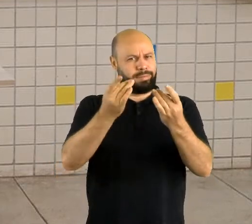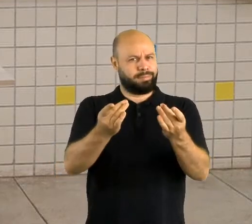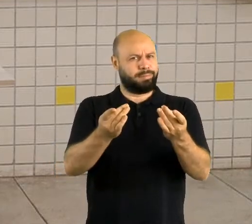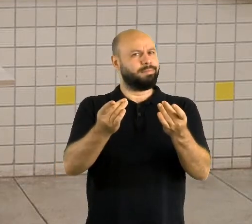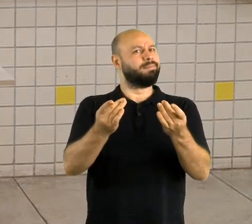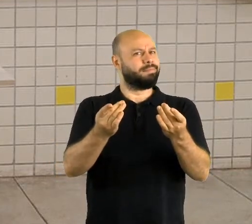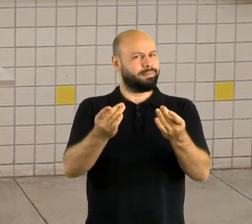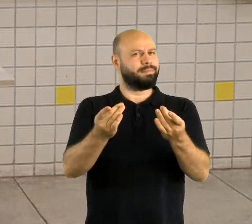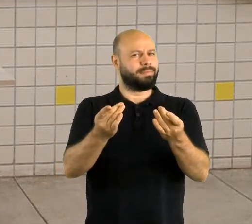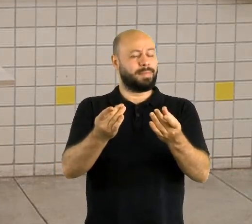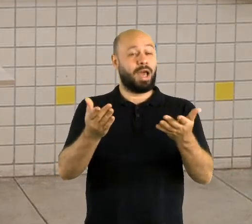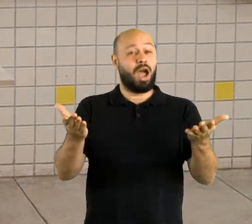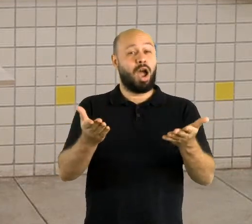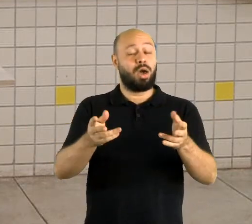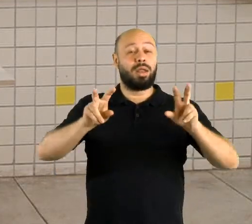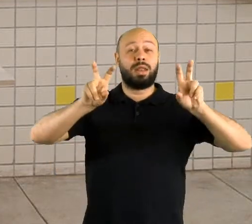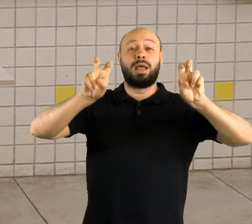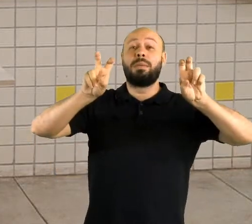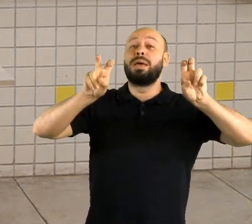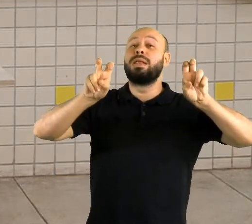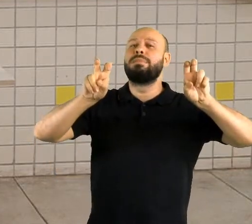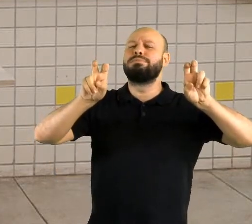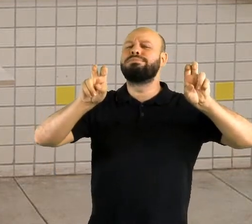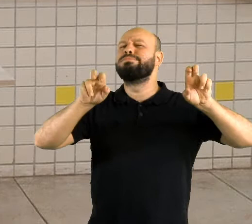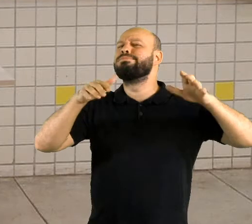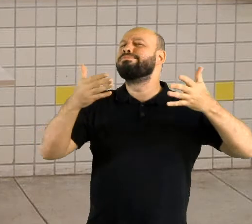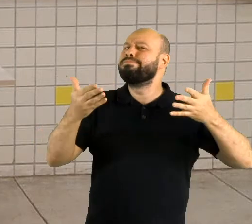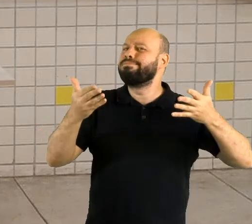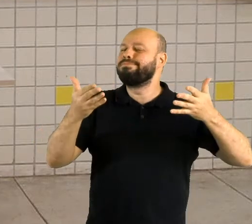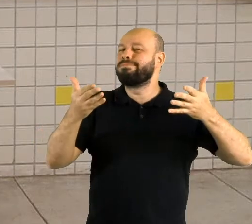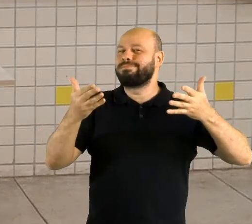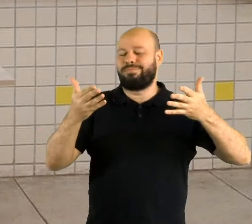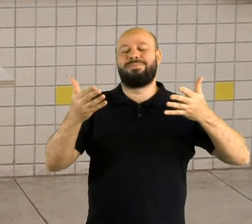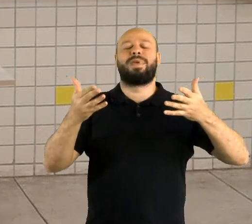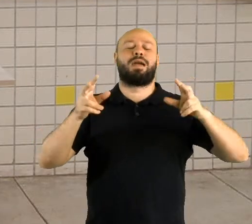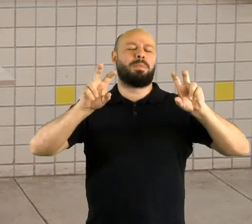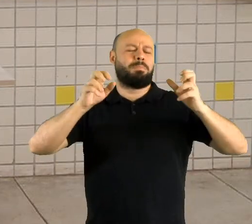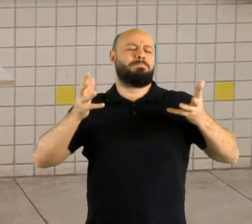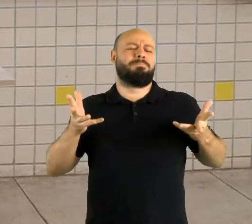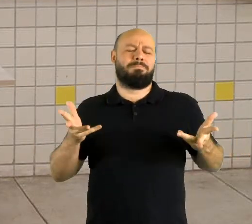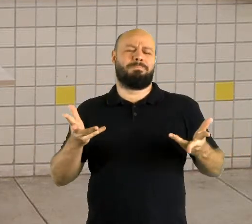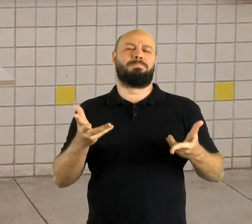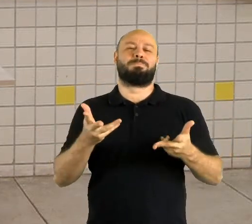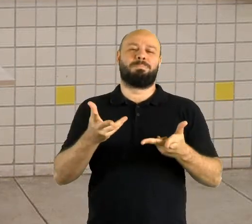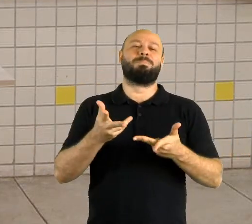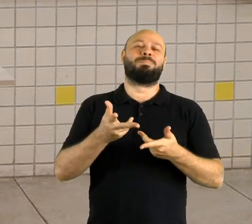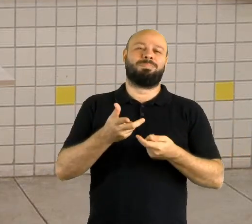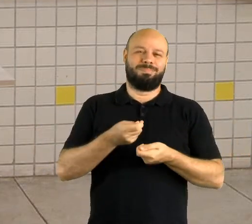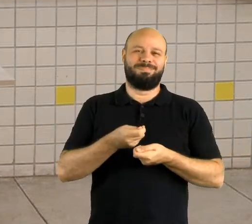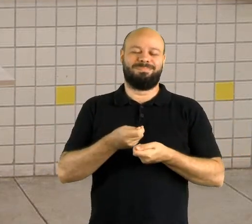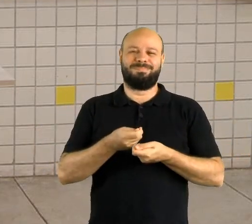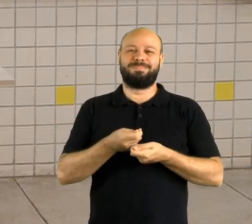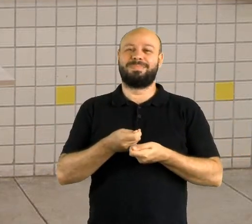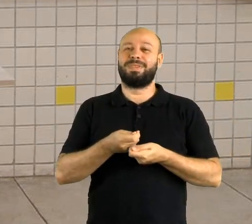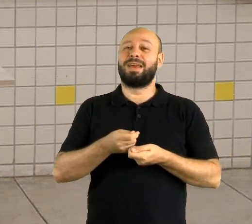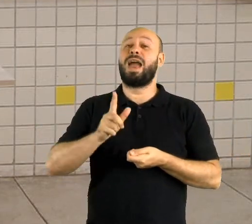atenção. Nós vamos falar de um assunto maravilhoso, que